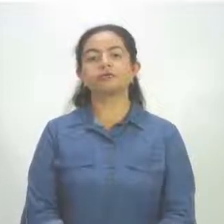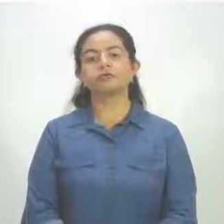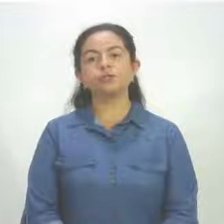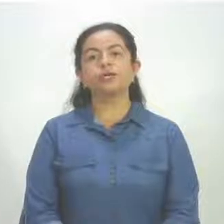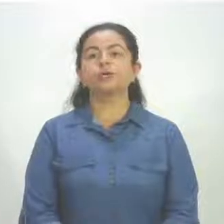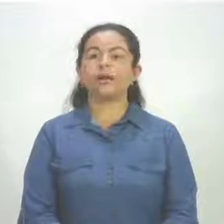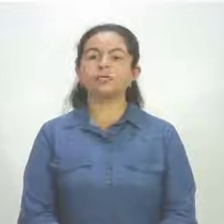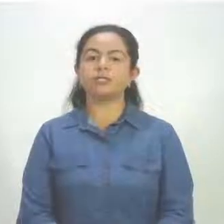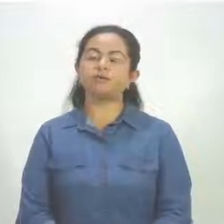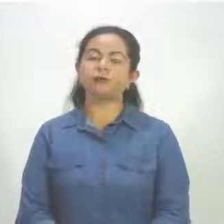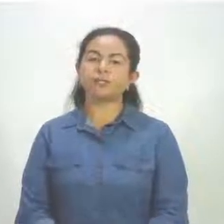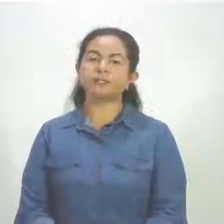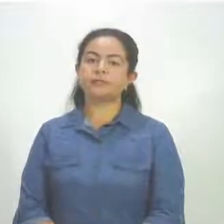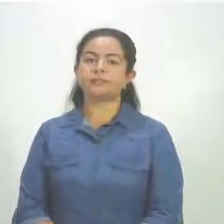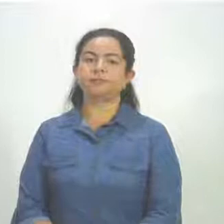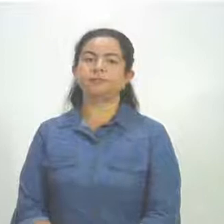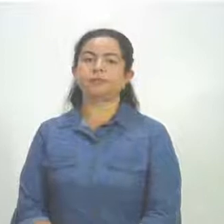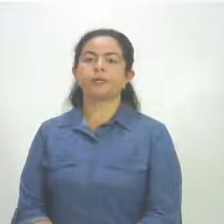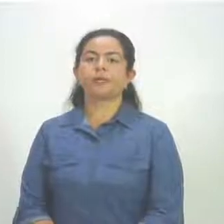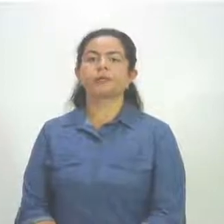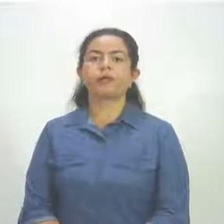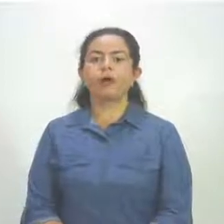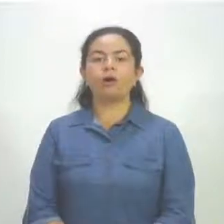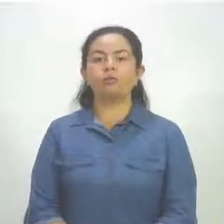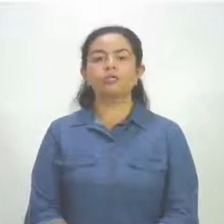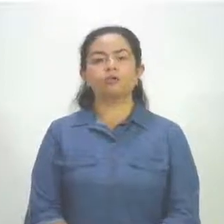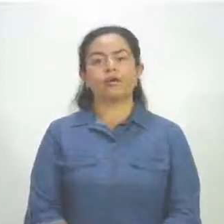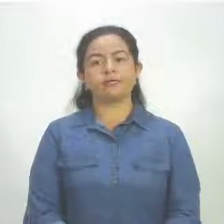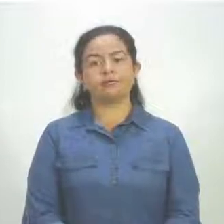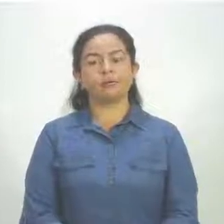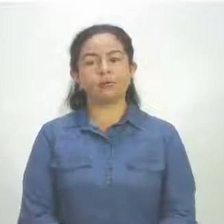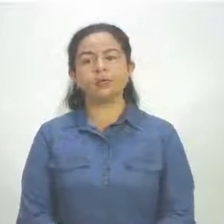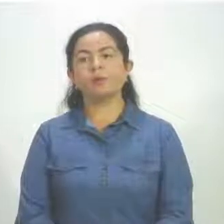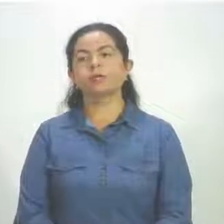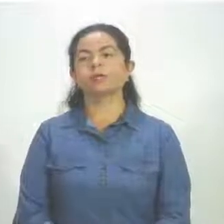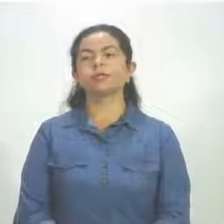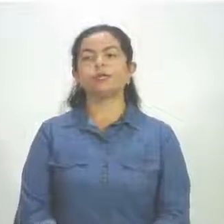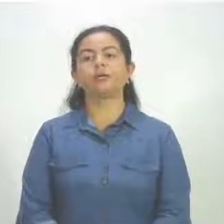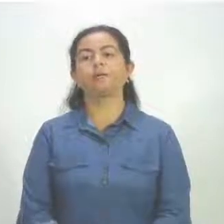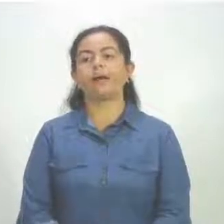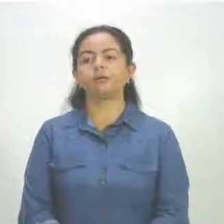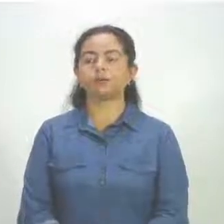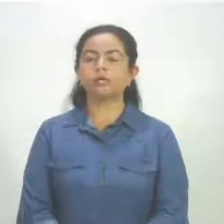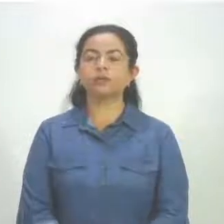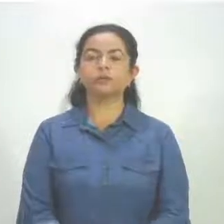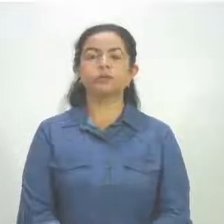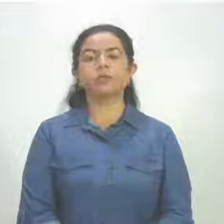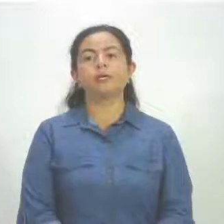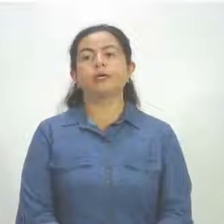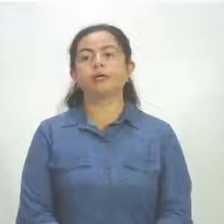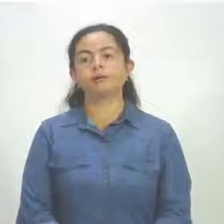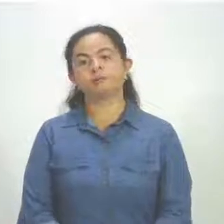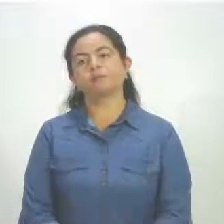de estudos que mais lhes favorecesse. Então, a roda de conversa foi muito importante para toda a